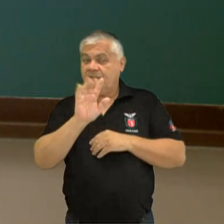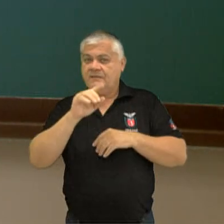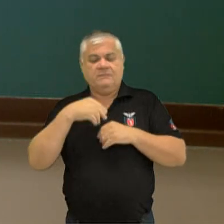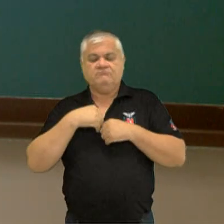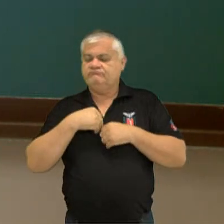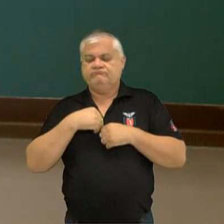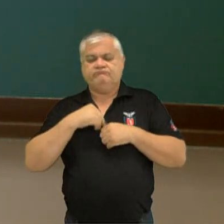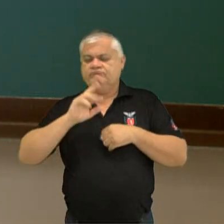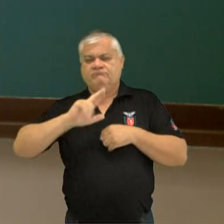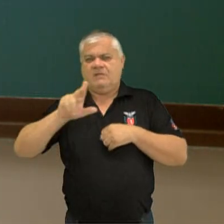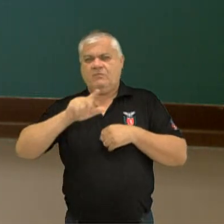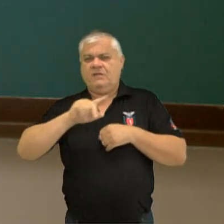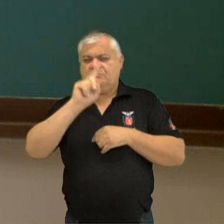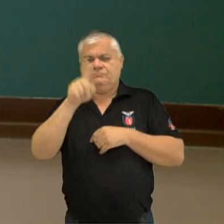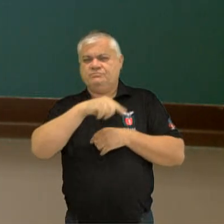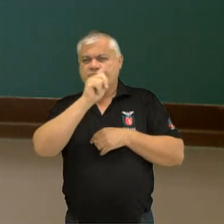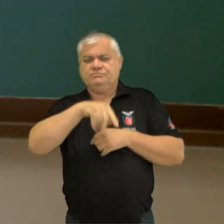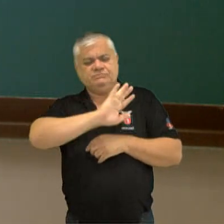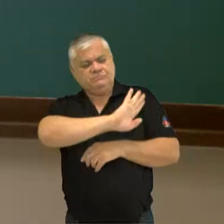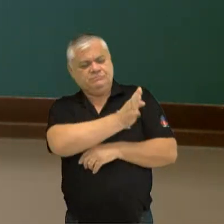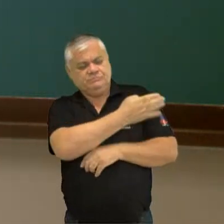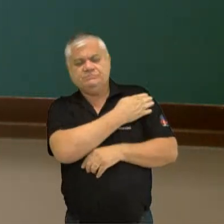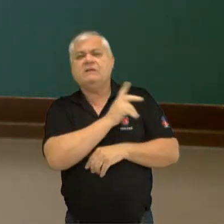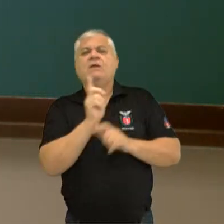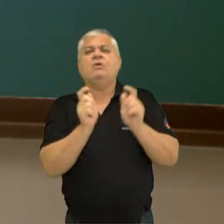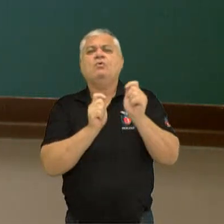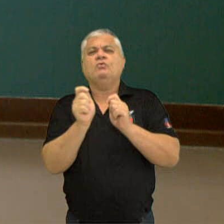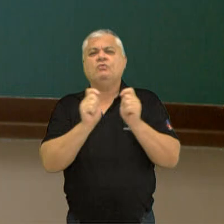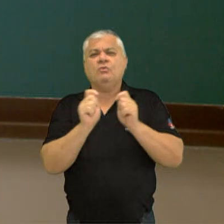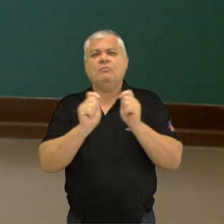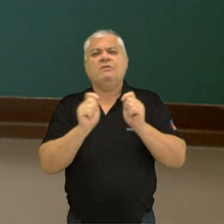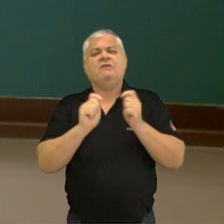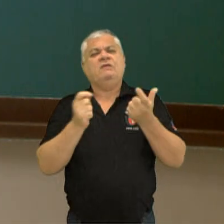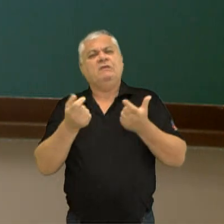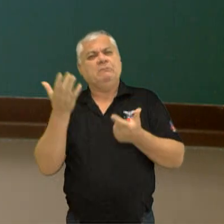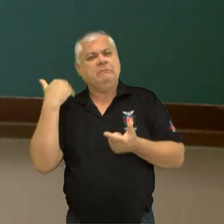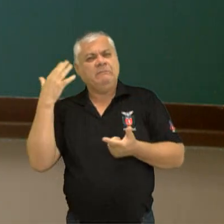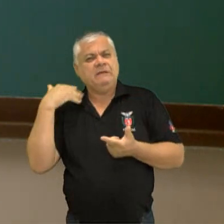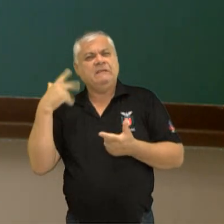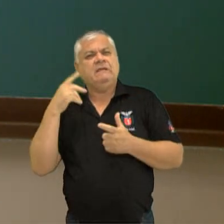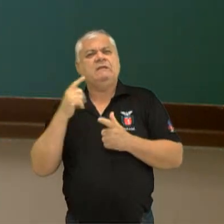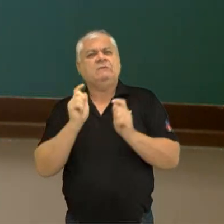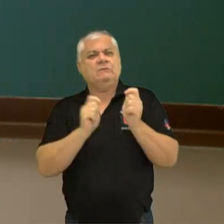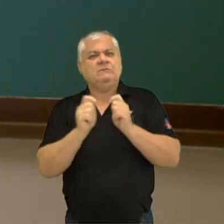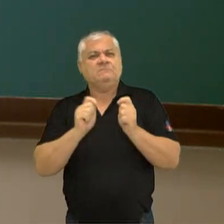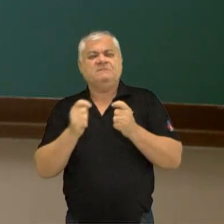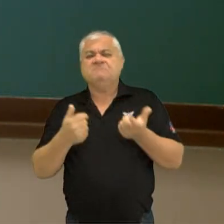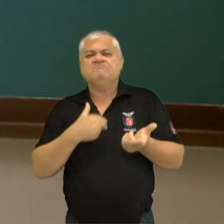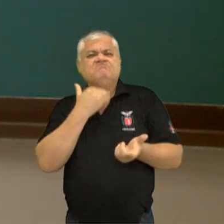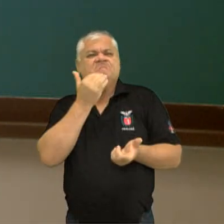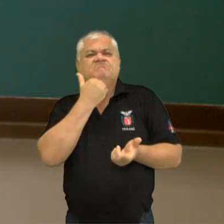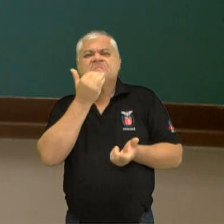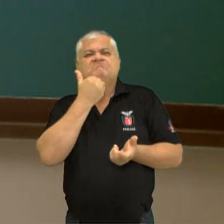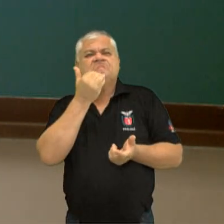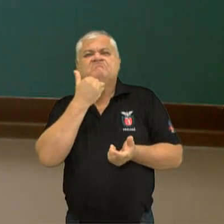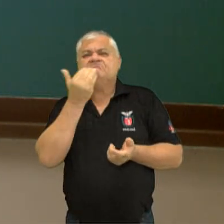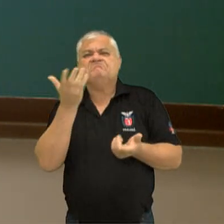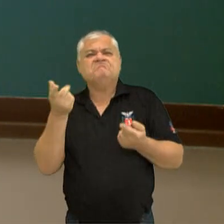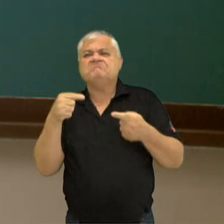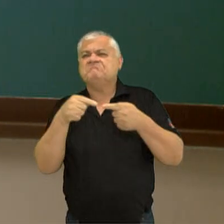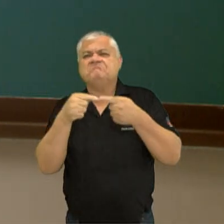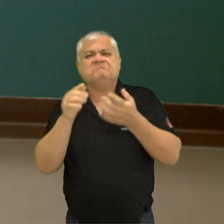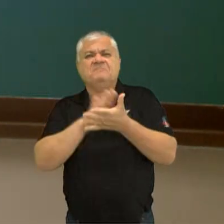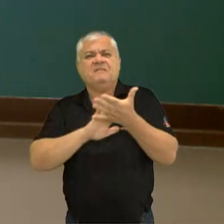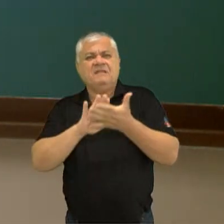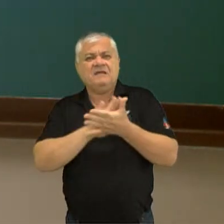é mais utilizado porque a economia que se fez com a energia elétrica não se justificou a questão de negócios,